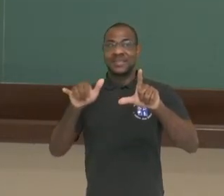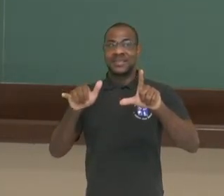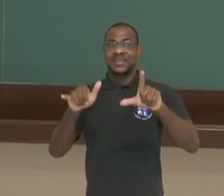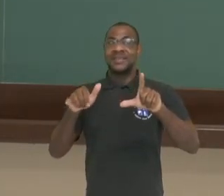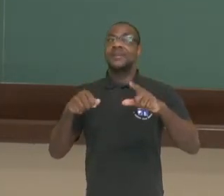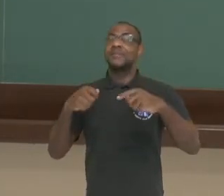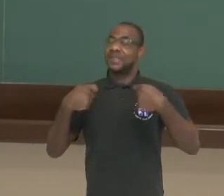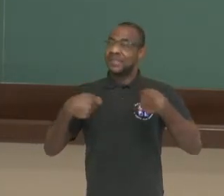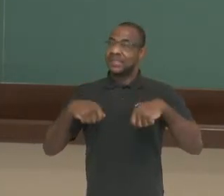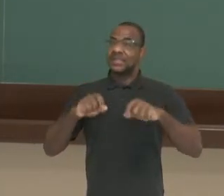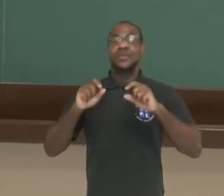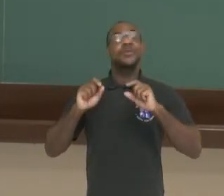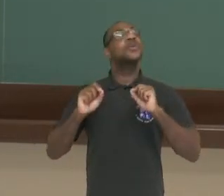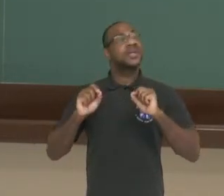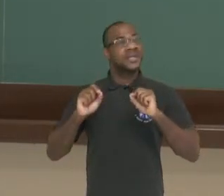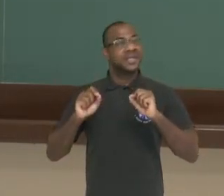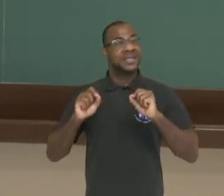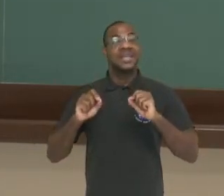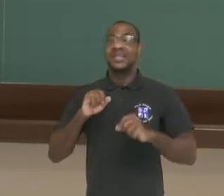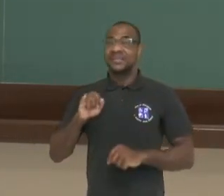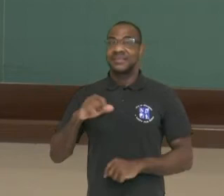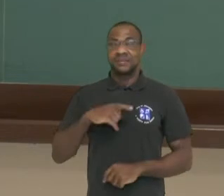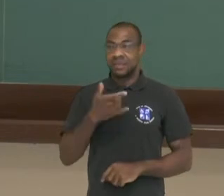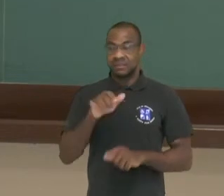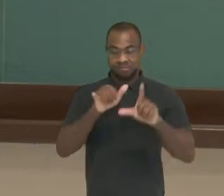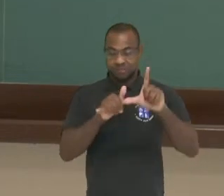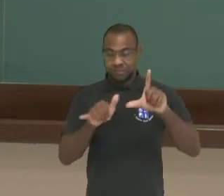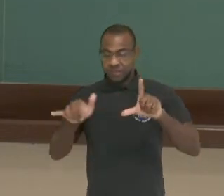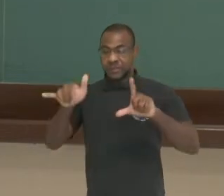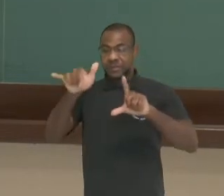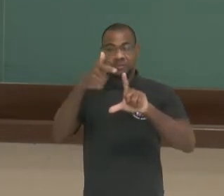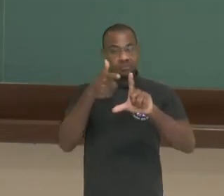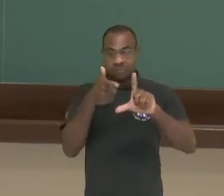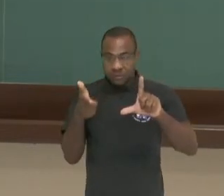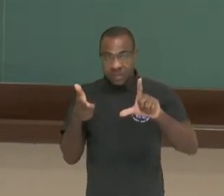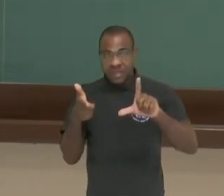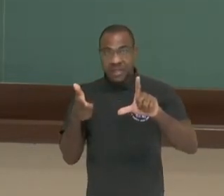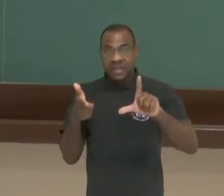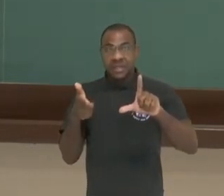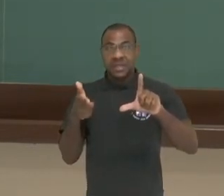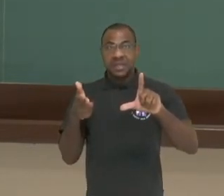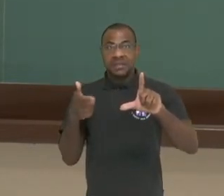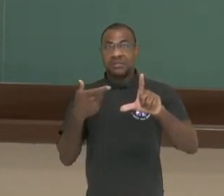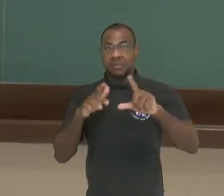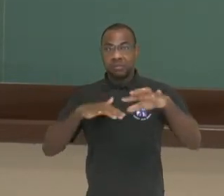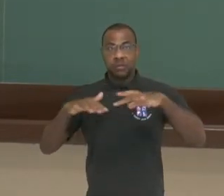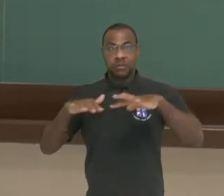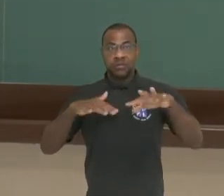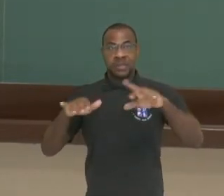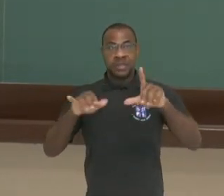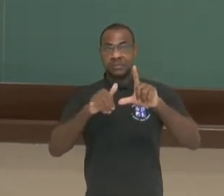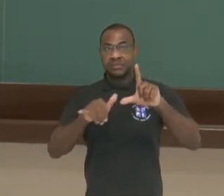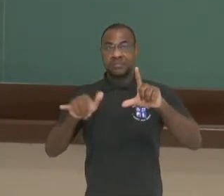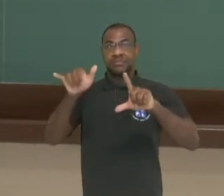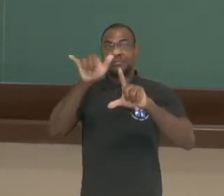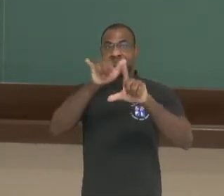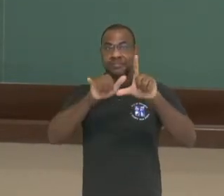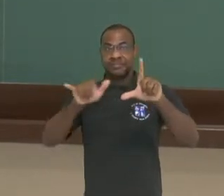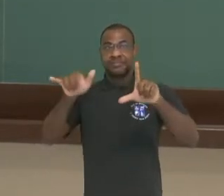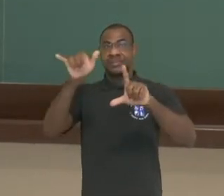gente precisa, porque se não tiver a corrente elétrica, se não tiver esse movimento